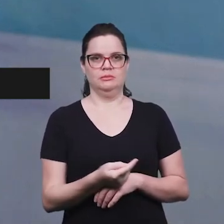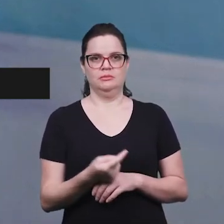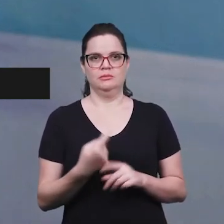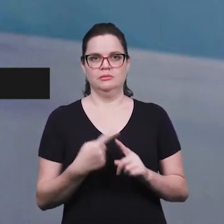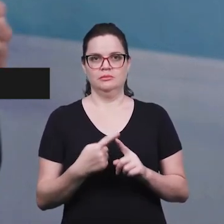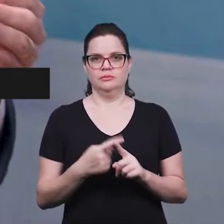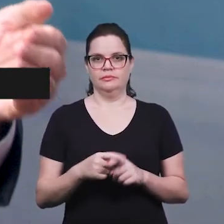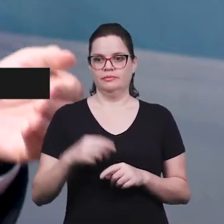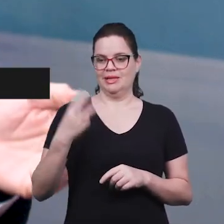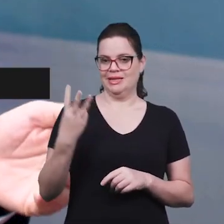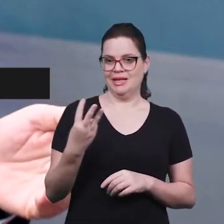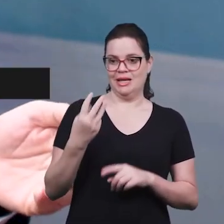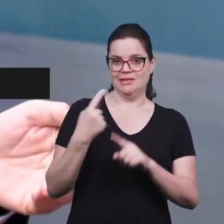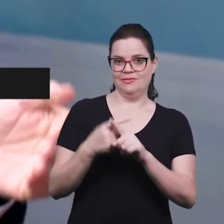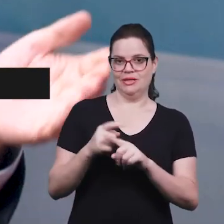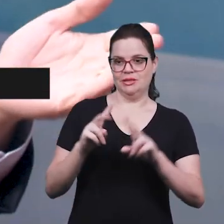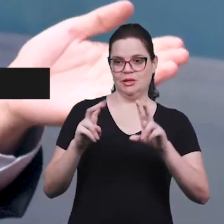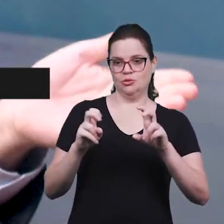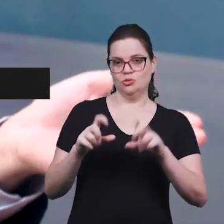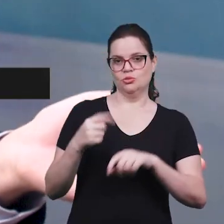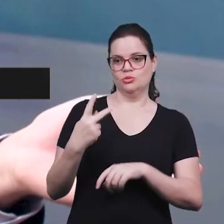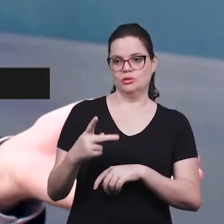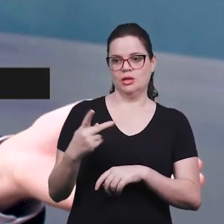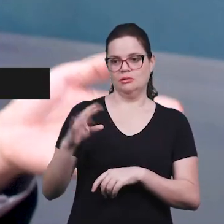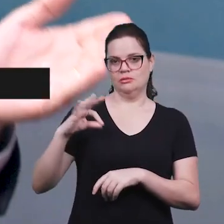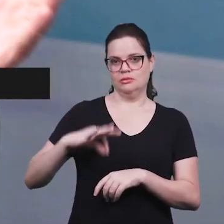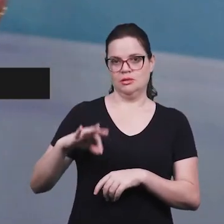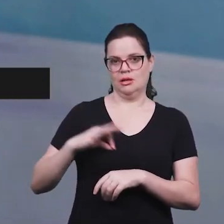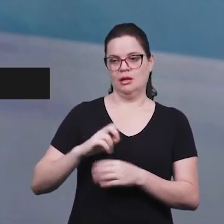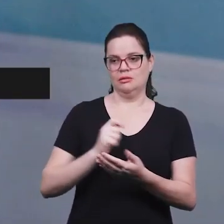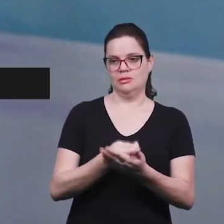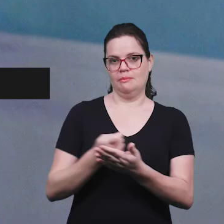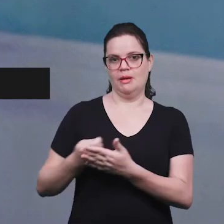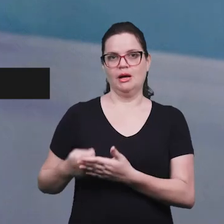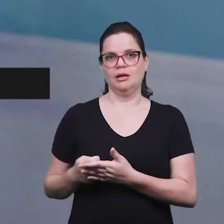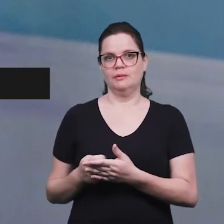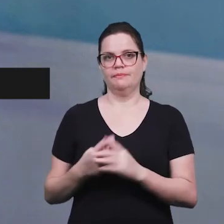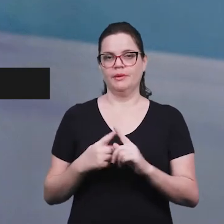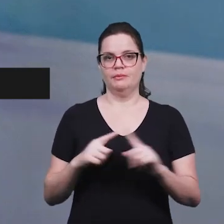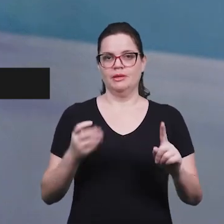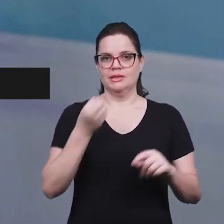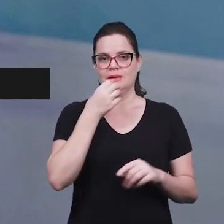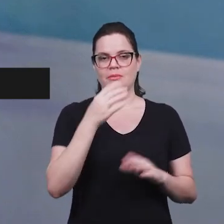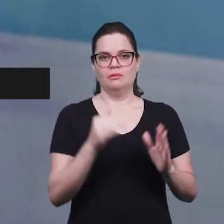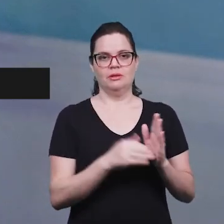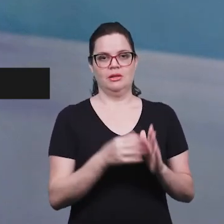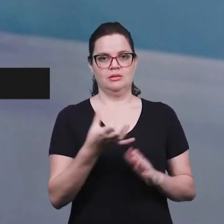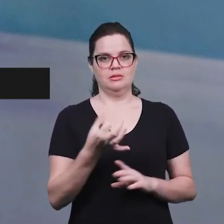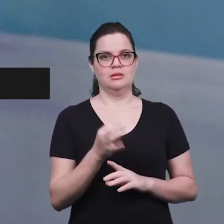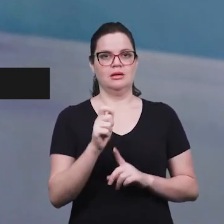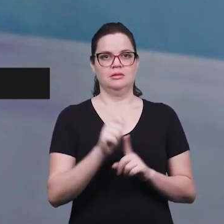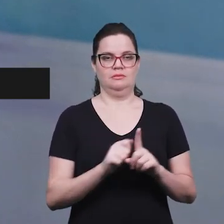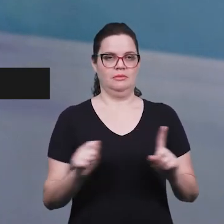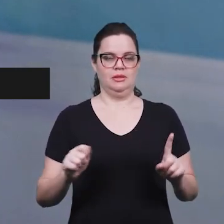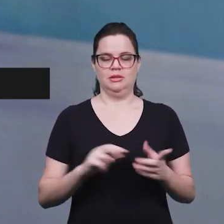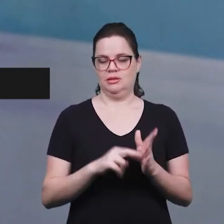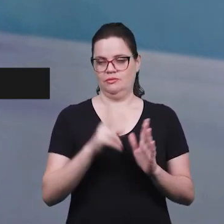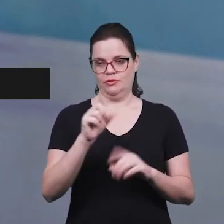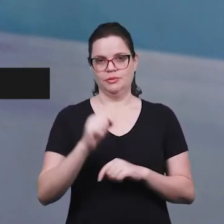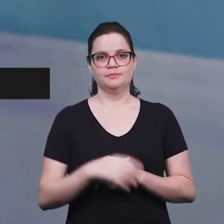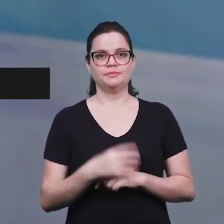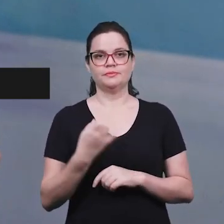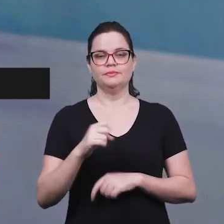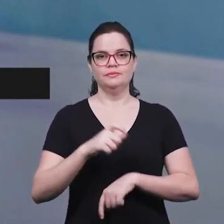3 vezes a sua despesa de início, mas é bom chegar a 6 meses. Isso significa que num momento